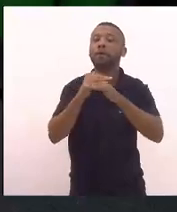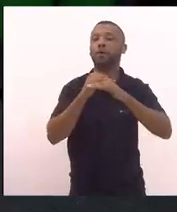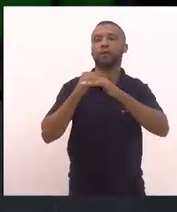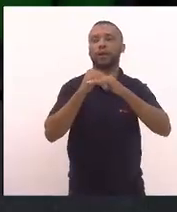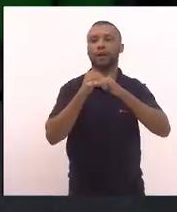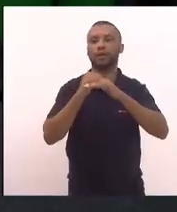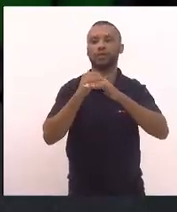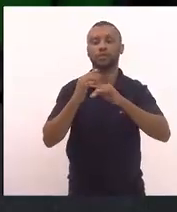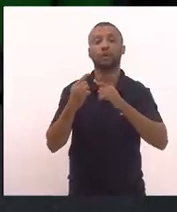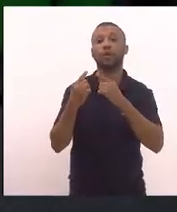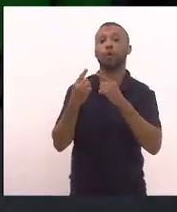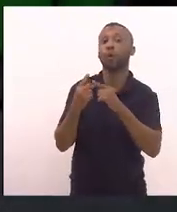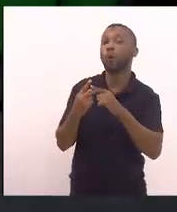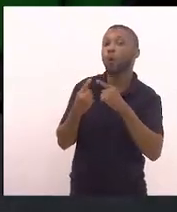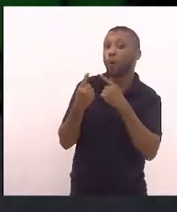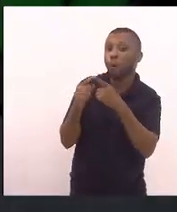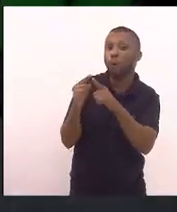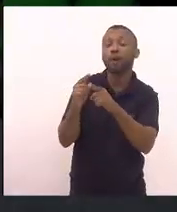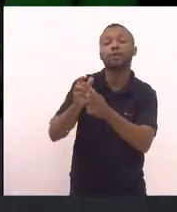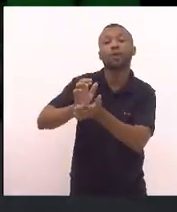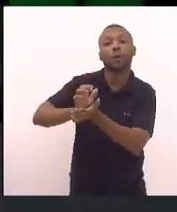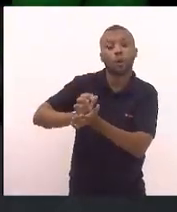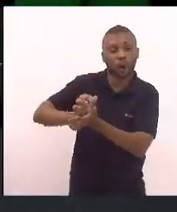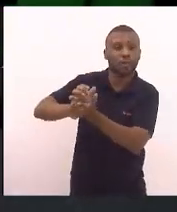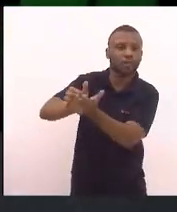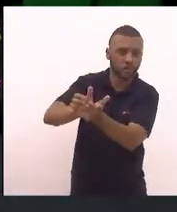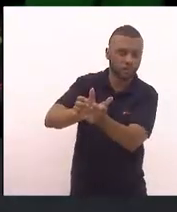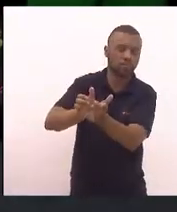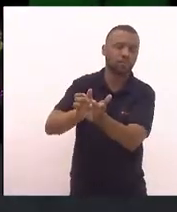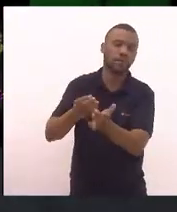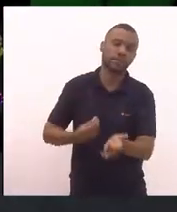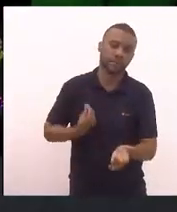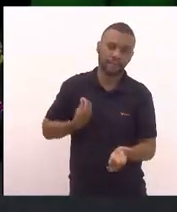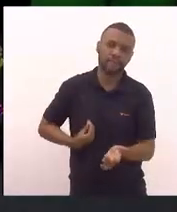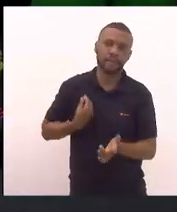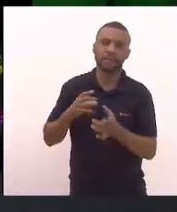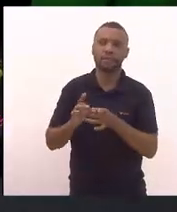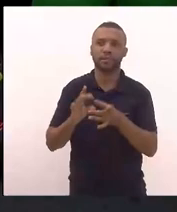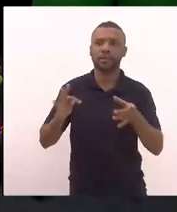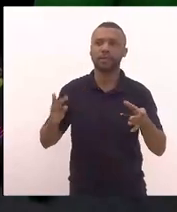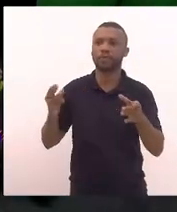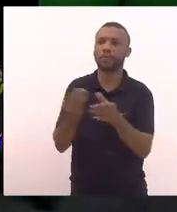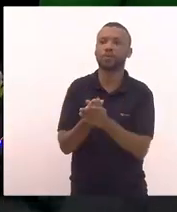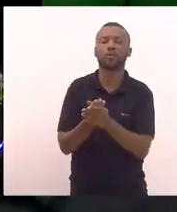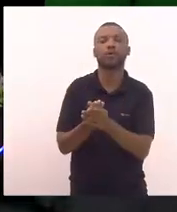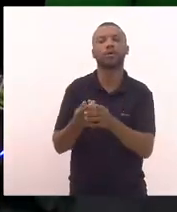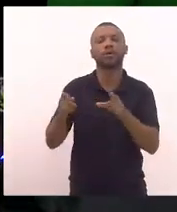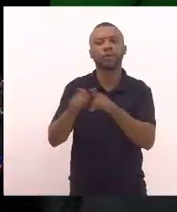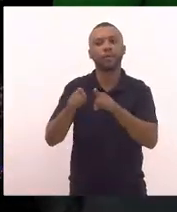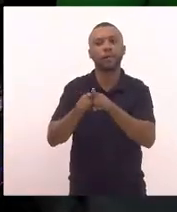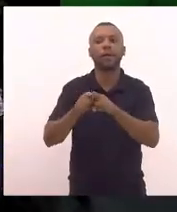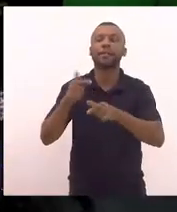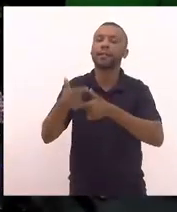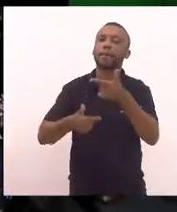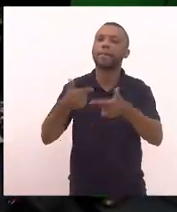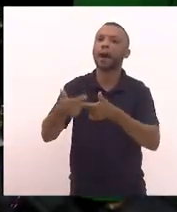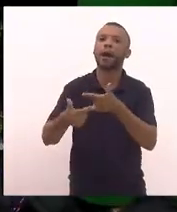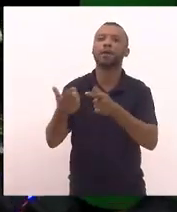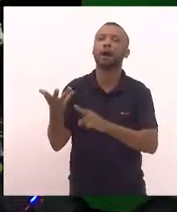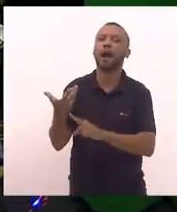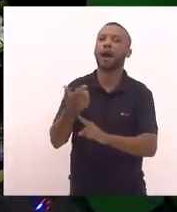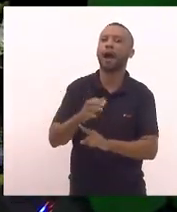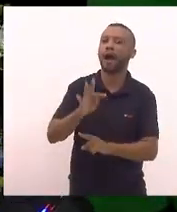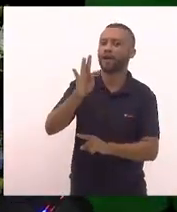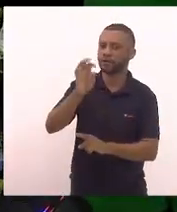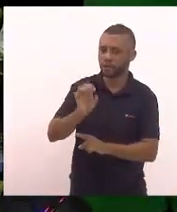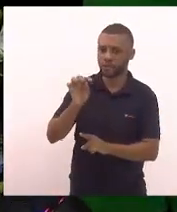em defesa da vida e da democracia. Como DJ, desenvolve um trabalho artístico